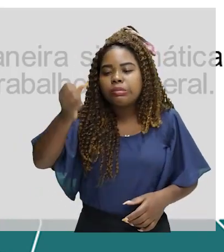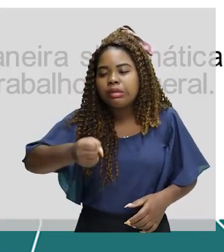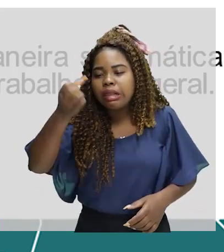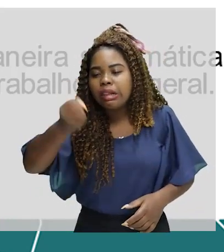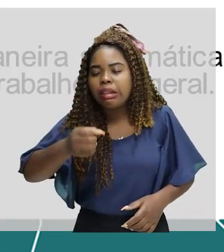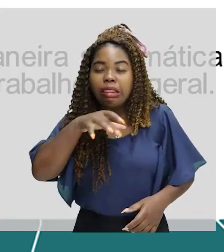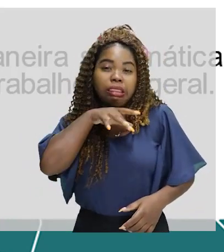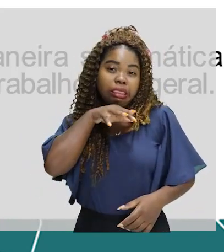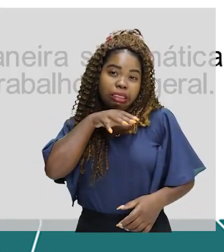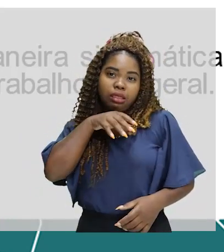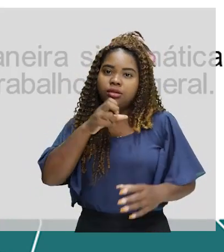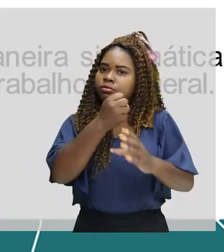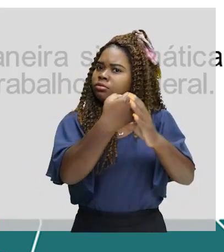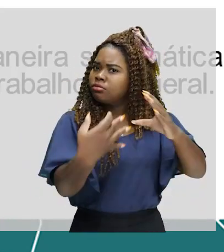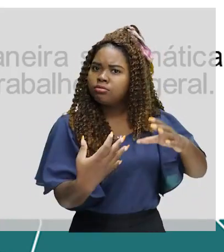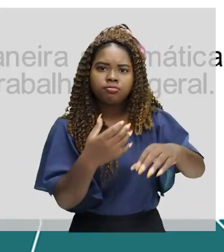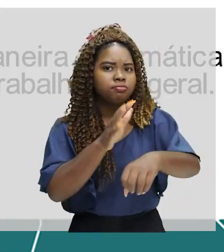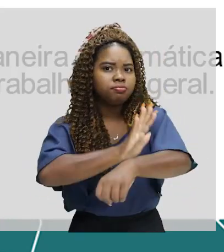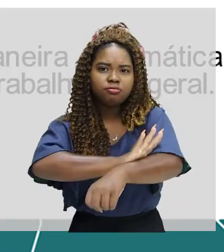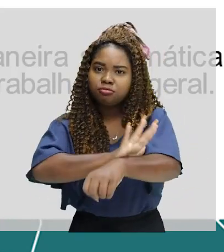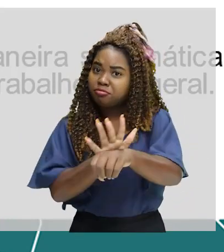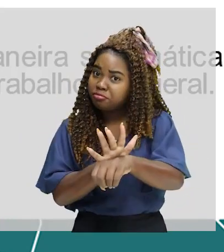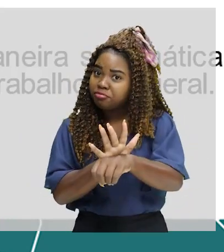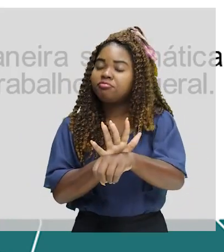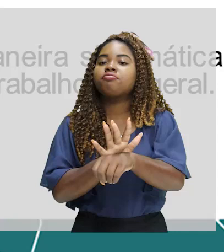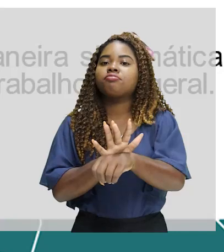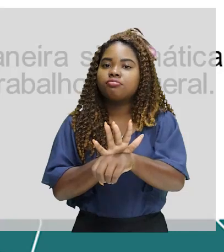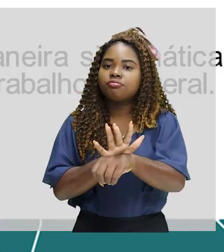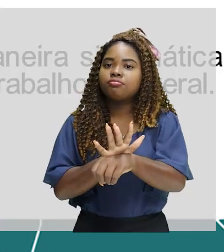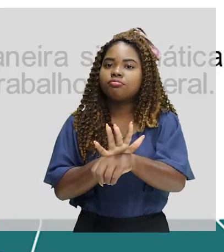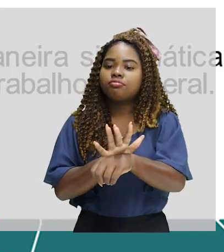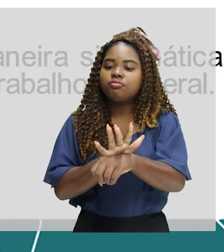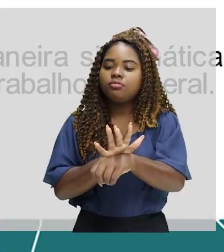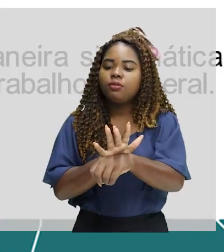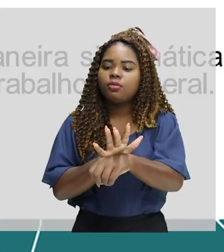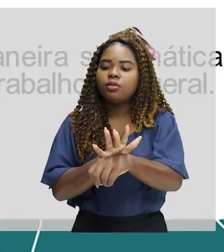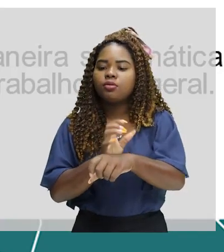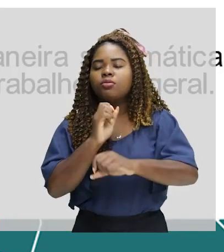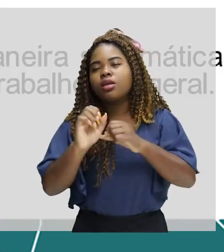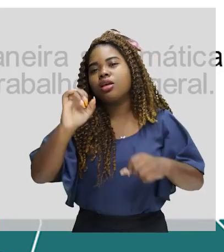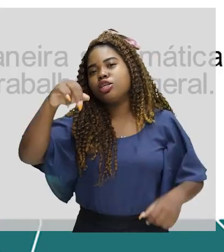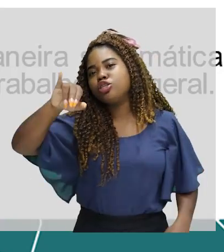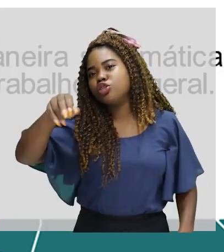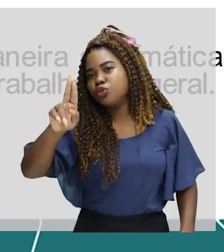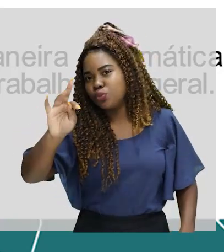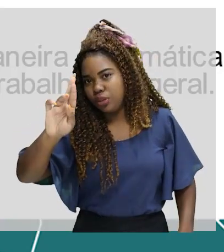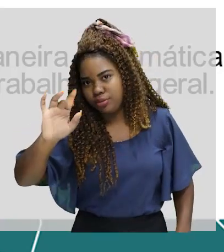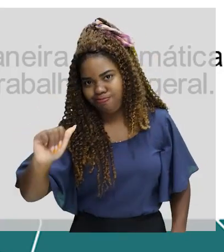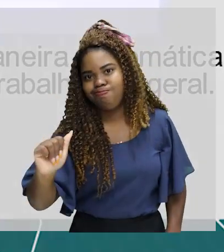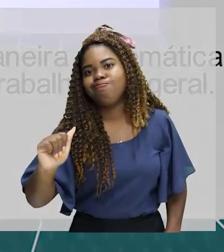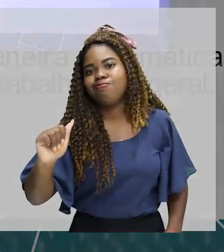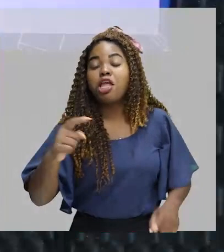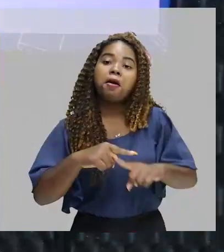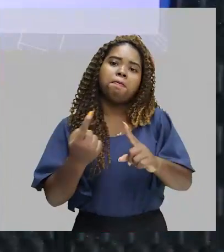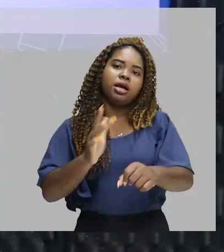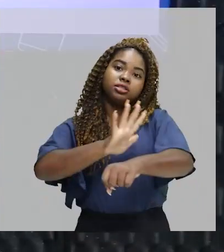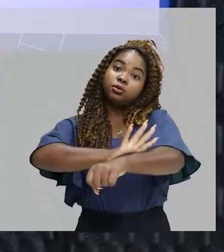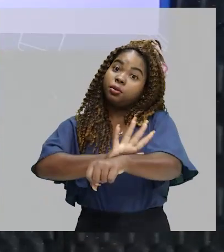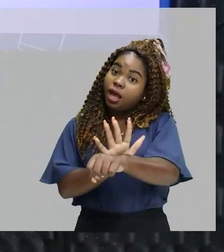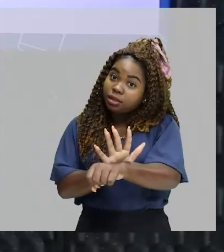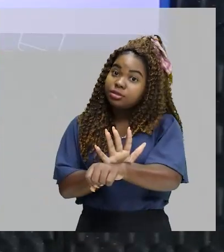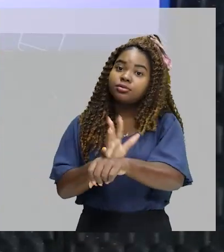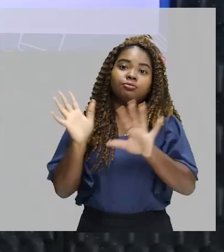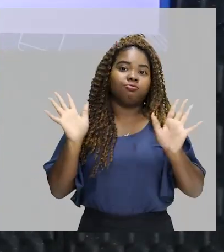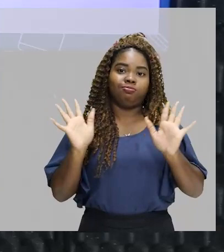se caracteriza como racismo ou um ato racista. Se caracteriza como uma injúria, beleza? Mas não como um ato